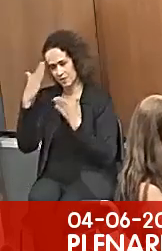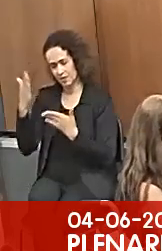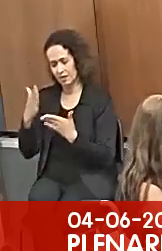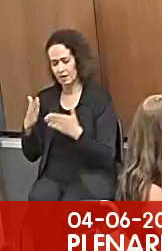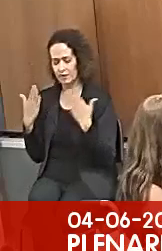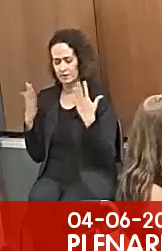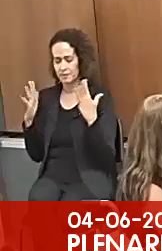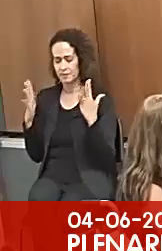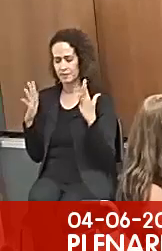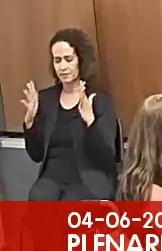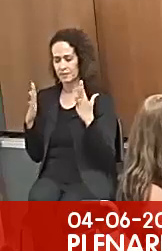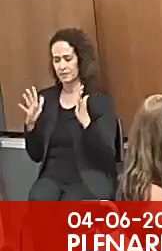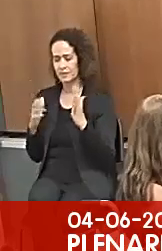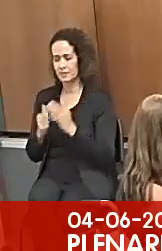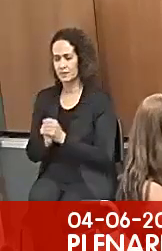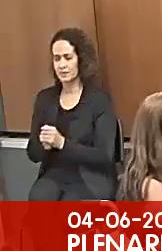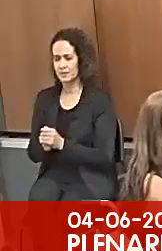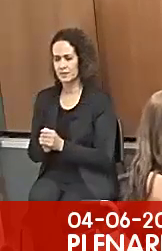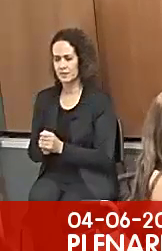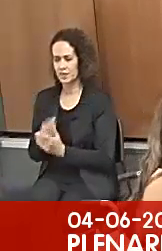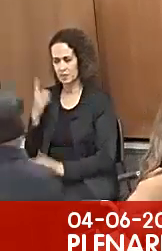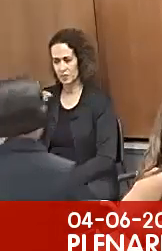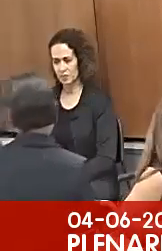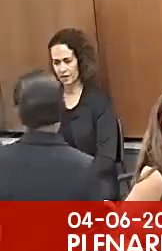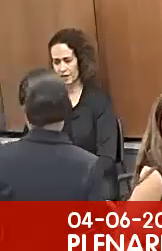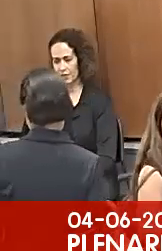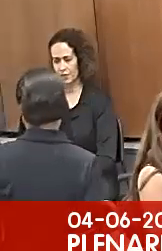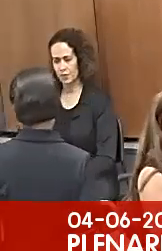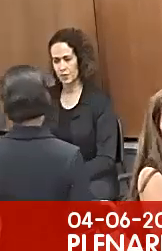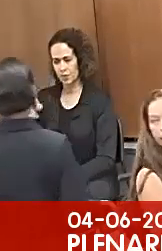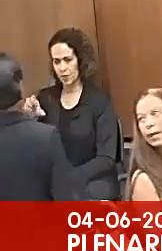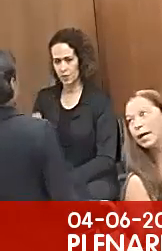obrigado, deputado Dr. Paulo. Então,